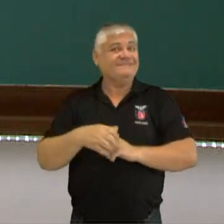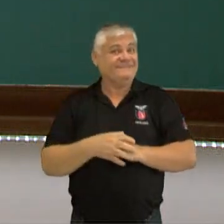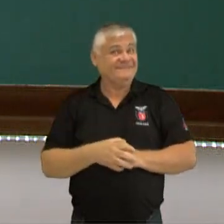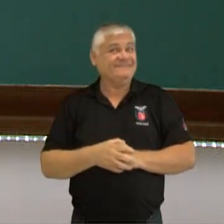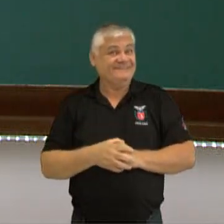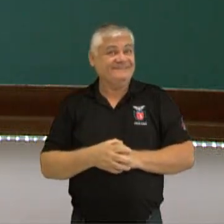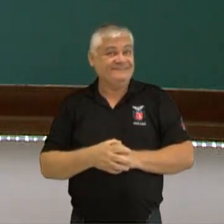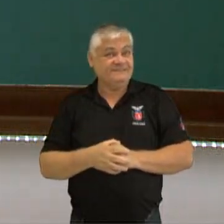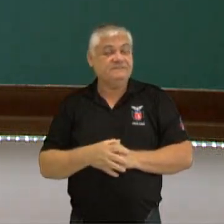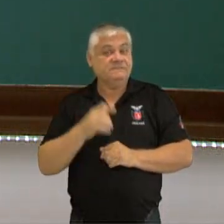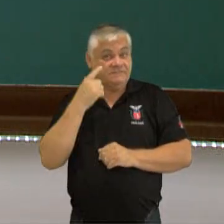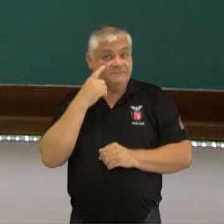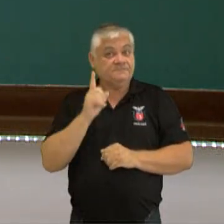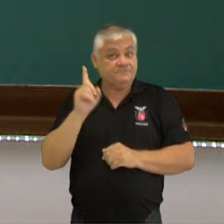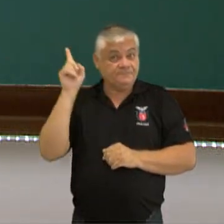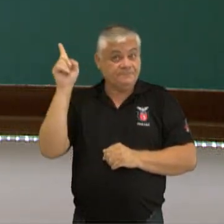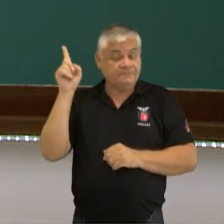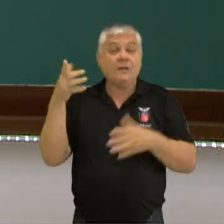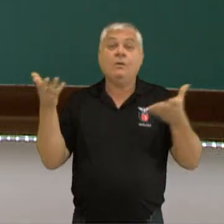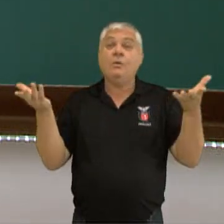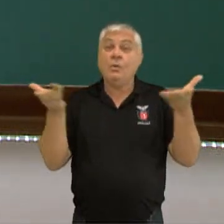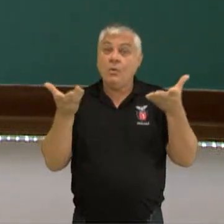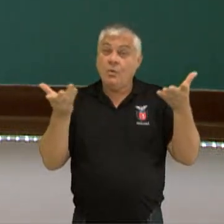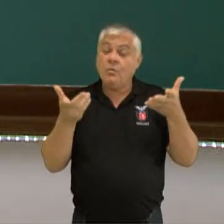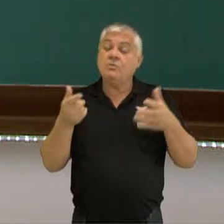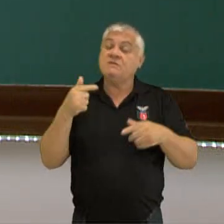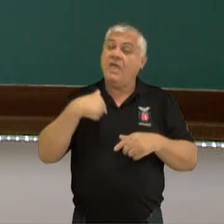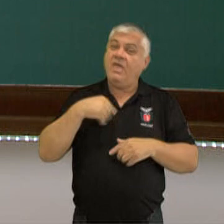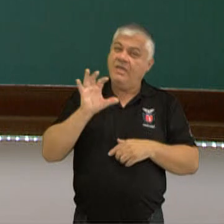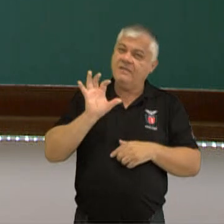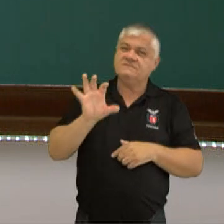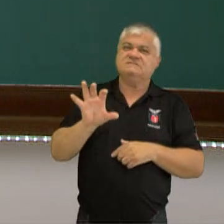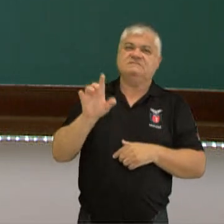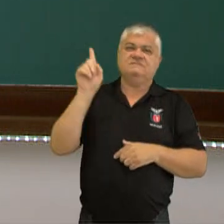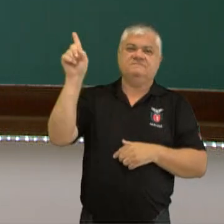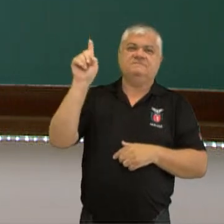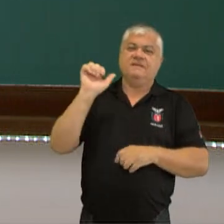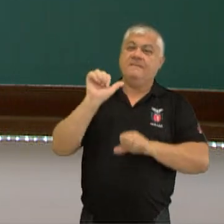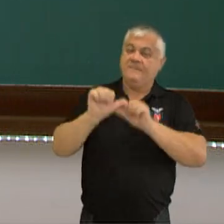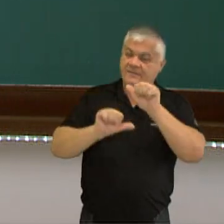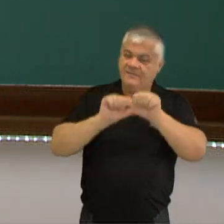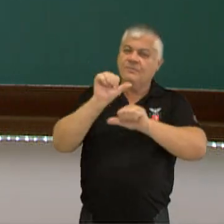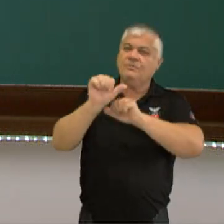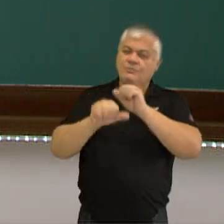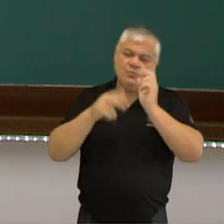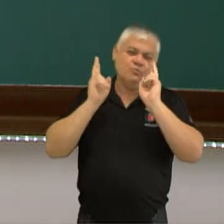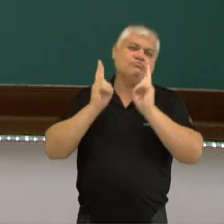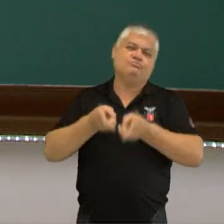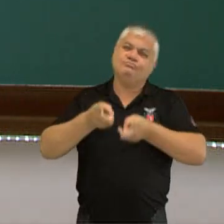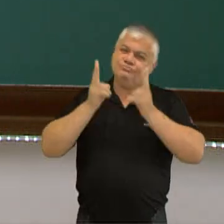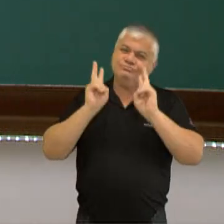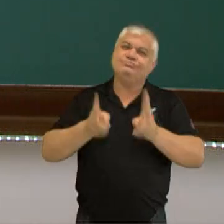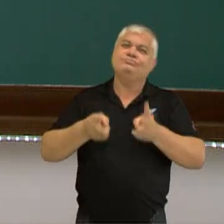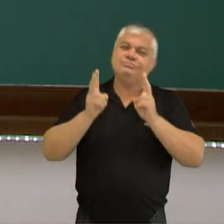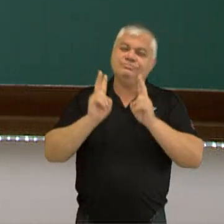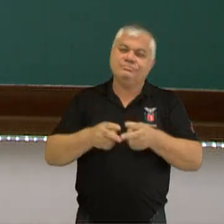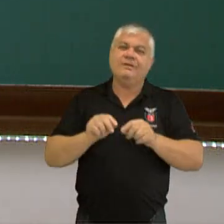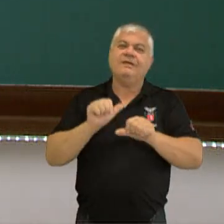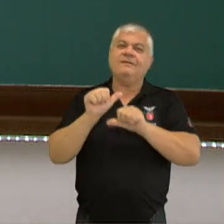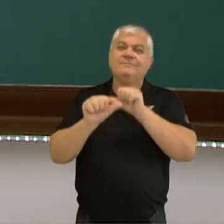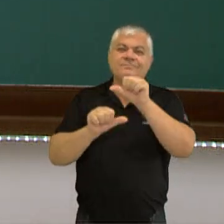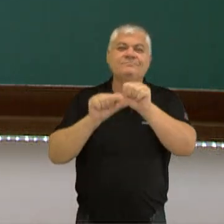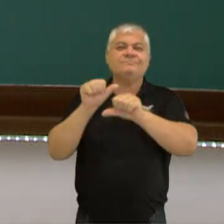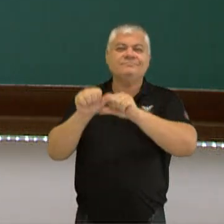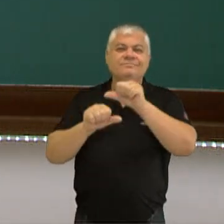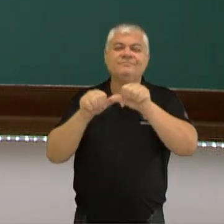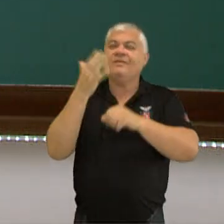Então perceba que na atualidade temos modificações, sim, lentas, quando são